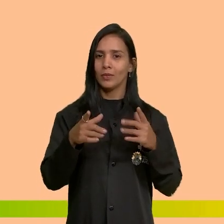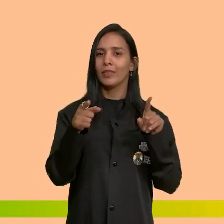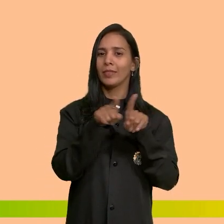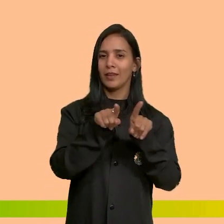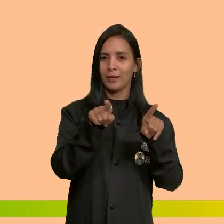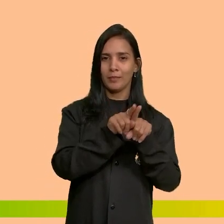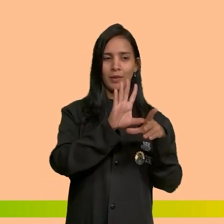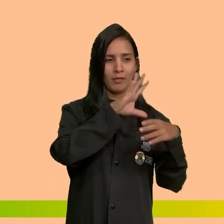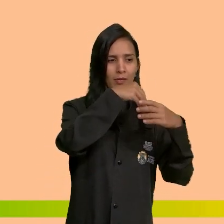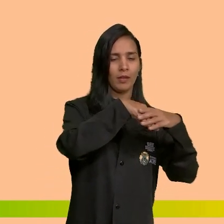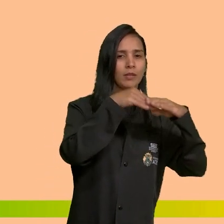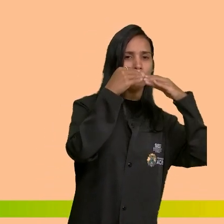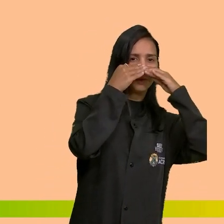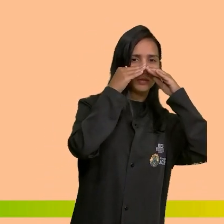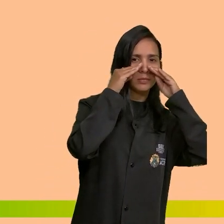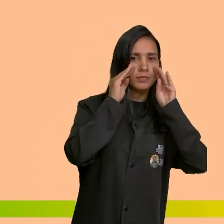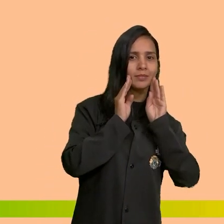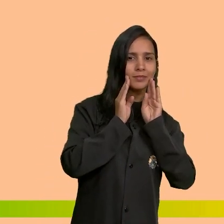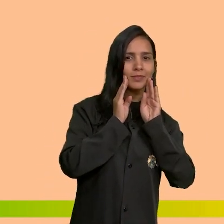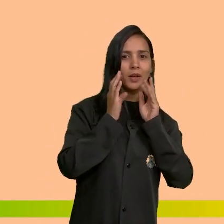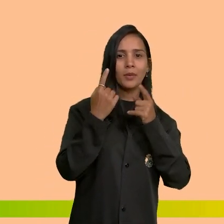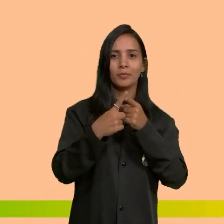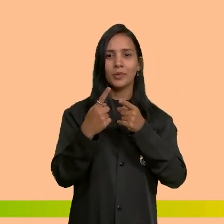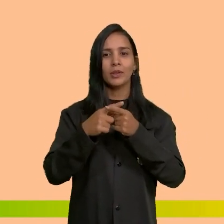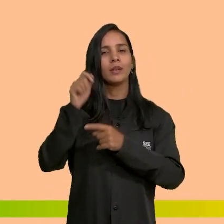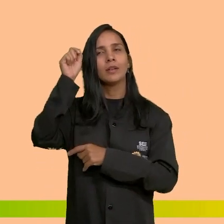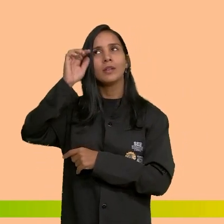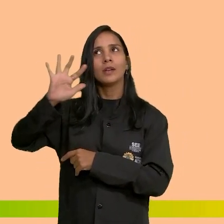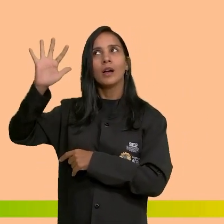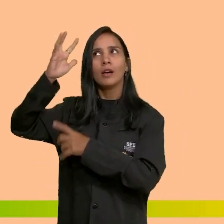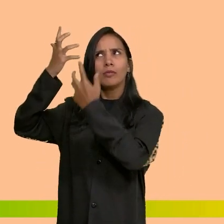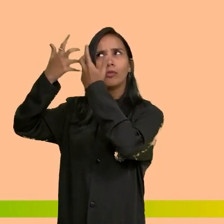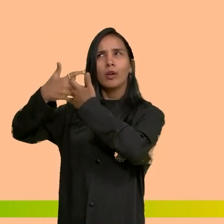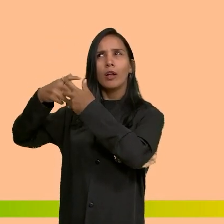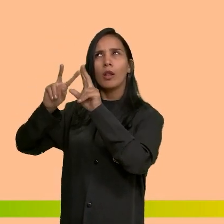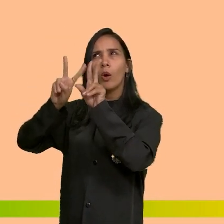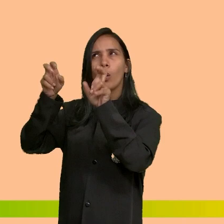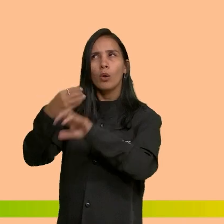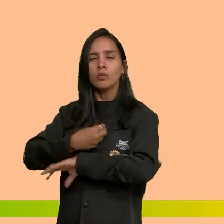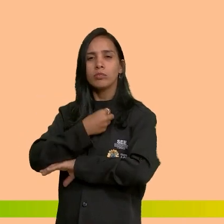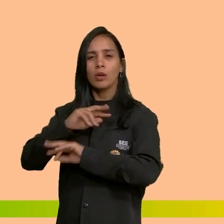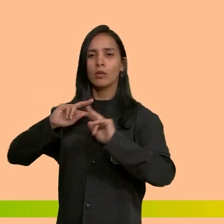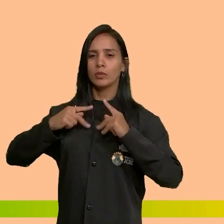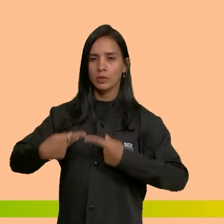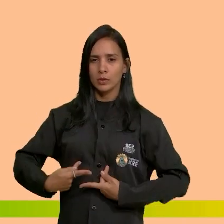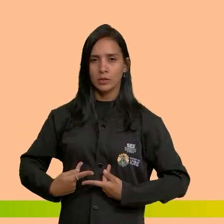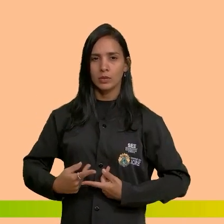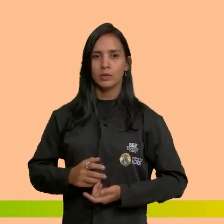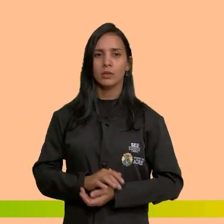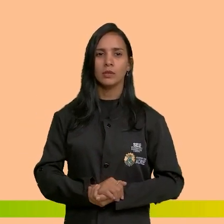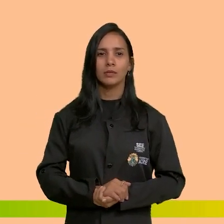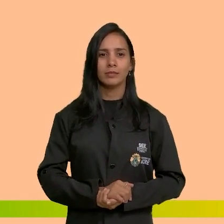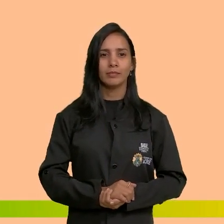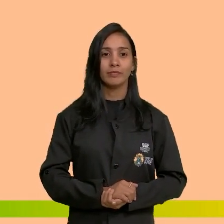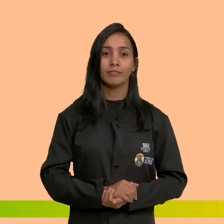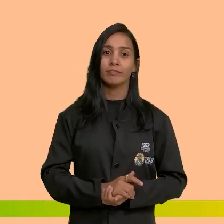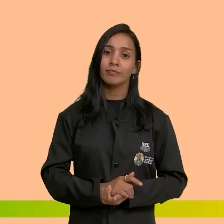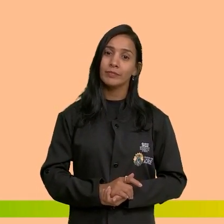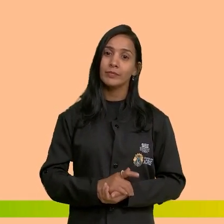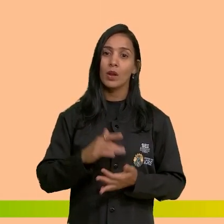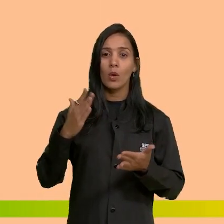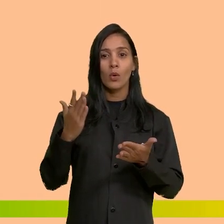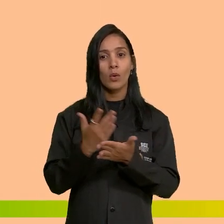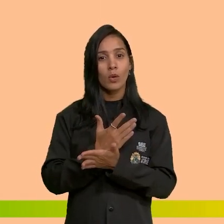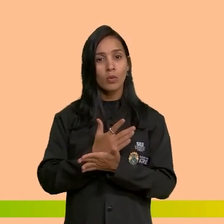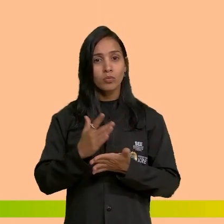Através da catarse, e ele faz uma reflexão existencial. Situações absurdas, a gente pode colocar